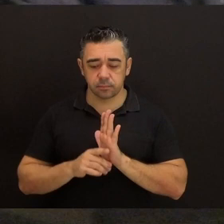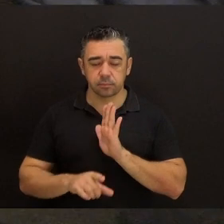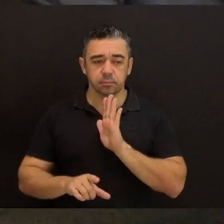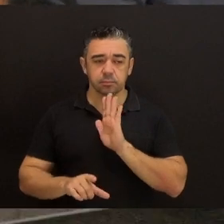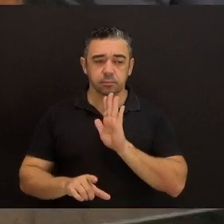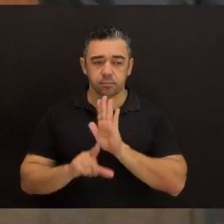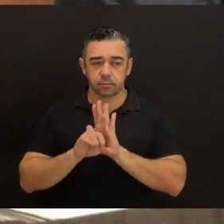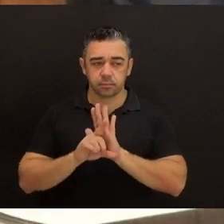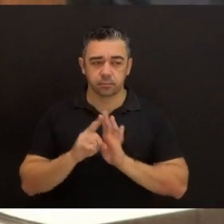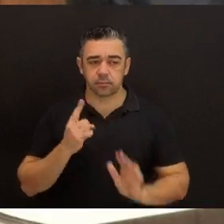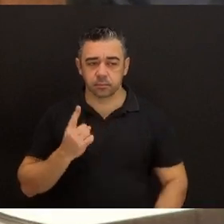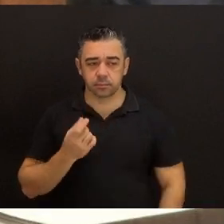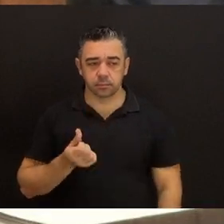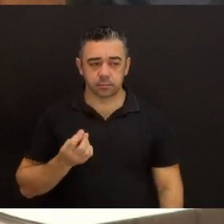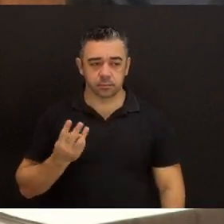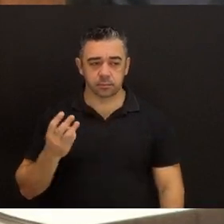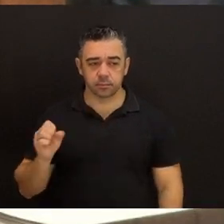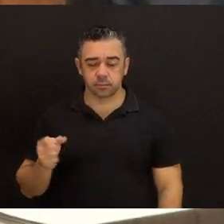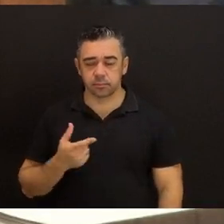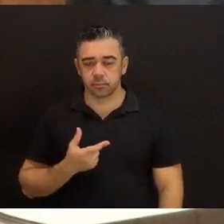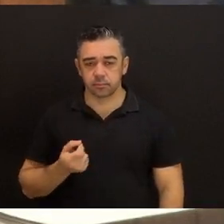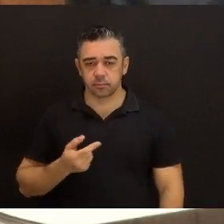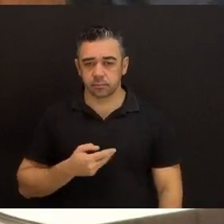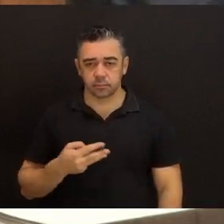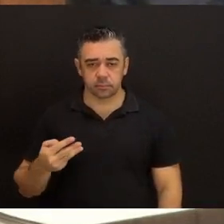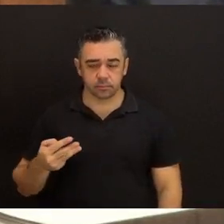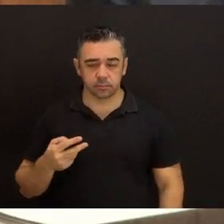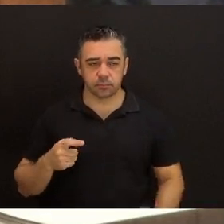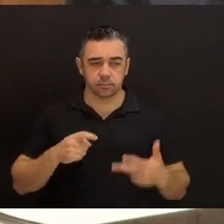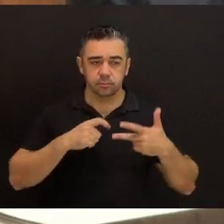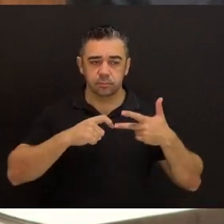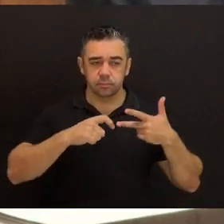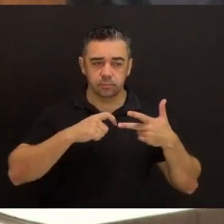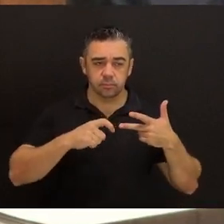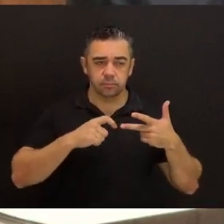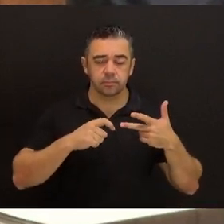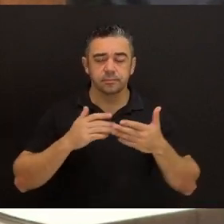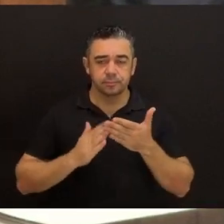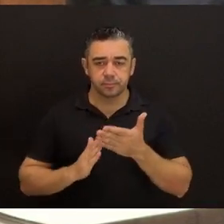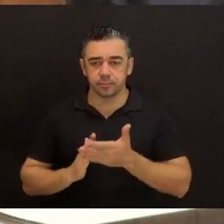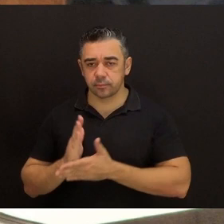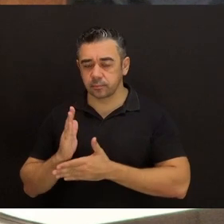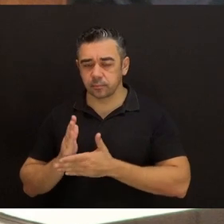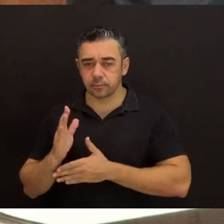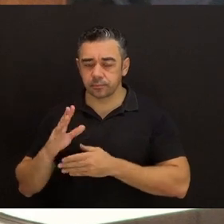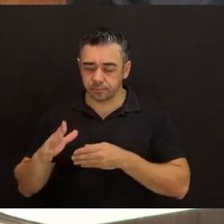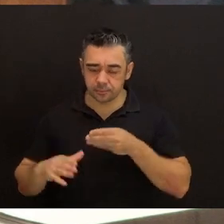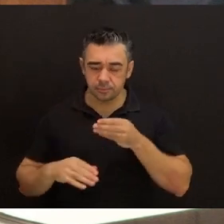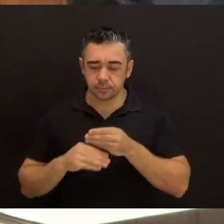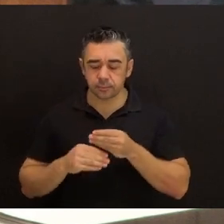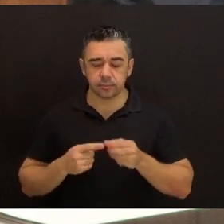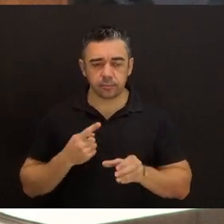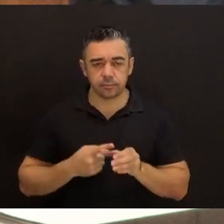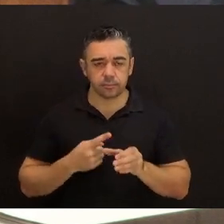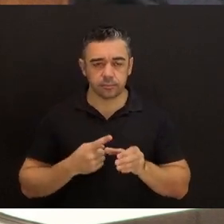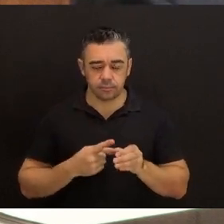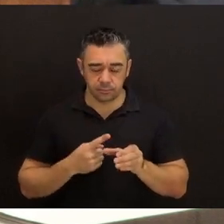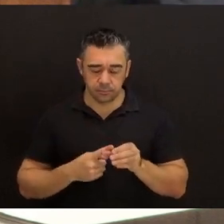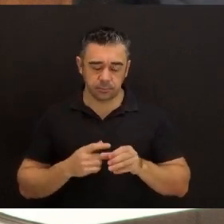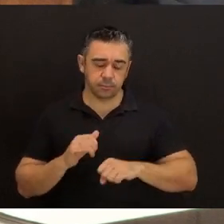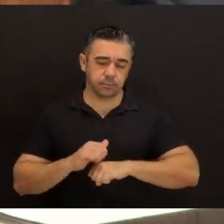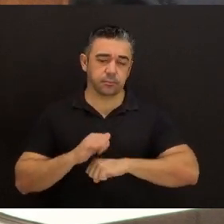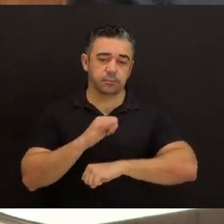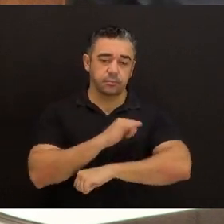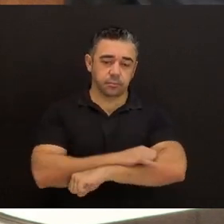1638 de 2023 do Poder Executivo que a prova o termoditivo que celebra o município de São José dos Pinhais